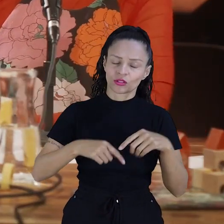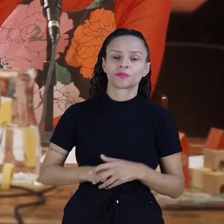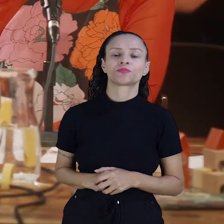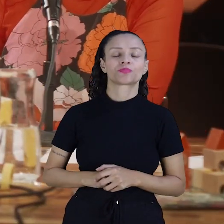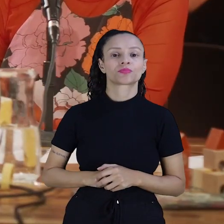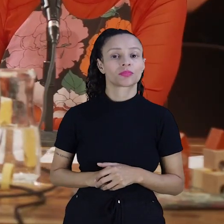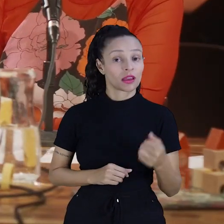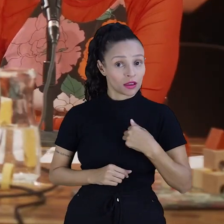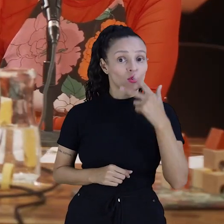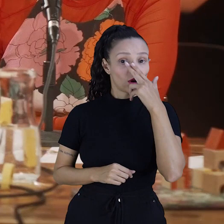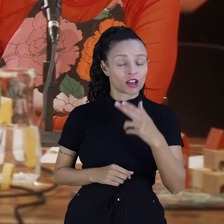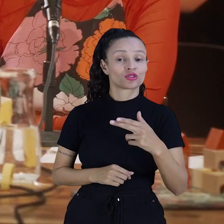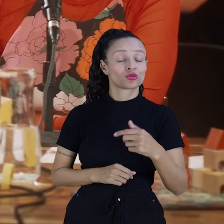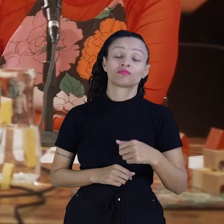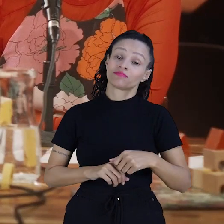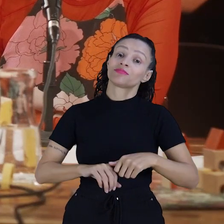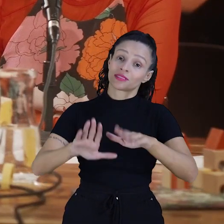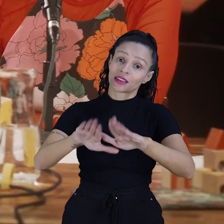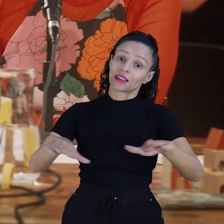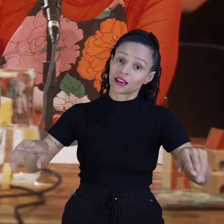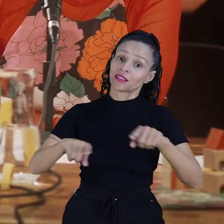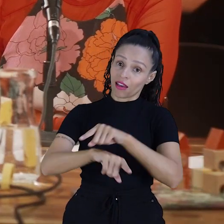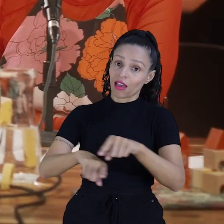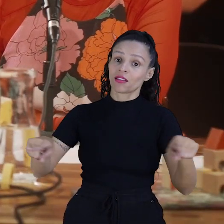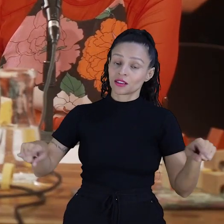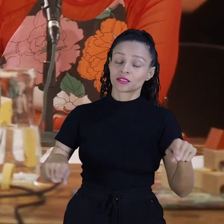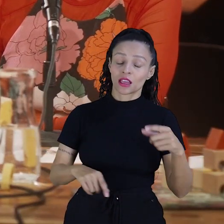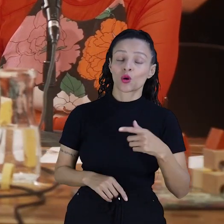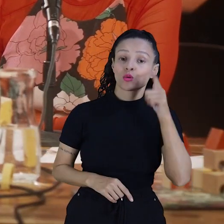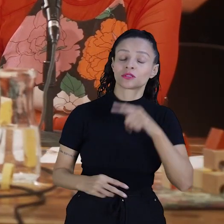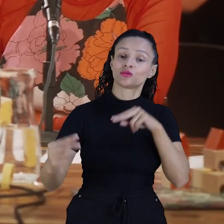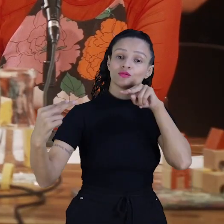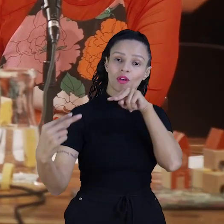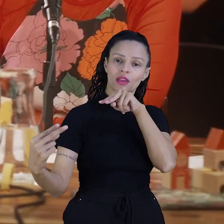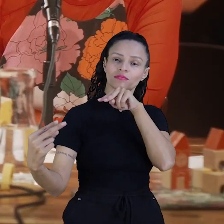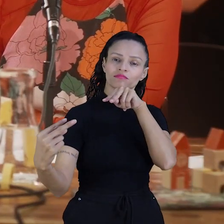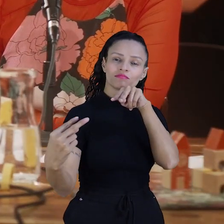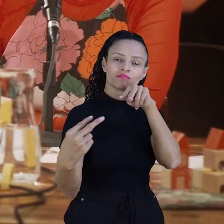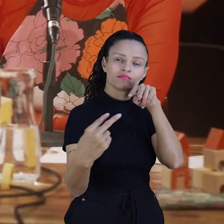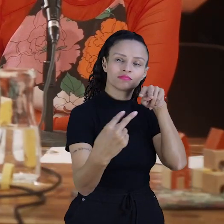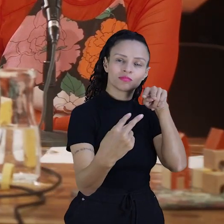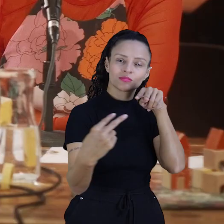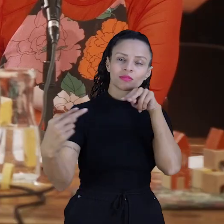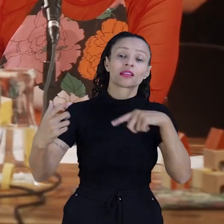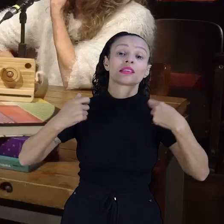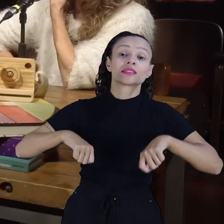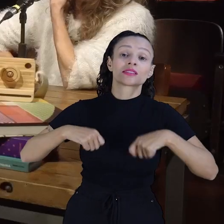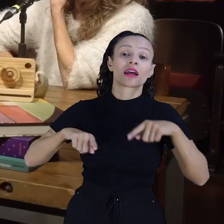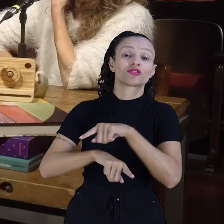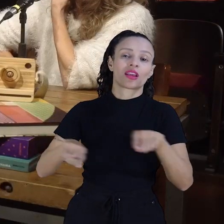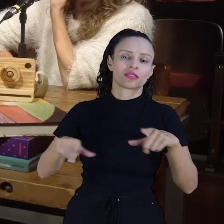Eu acho que primeiro as próprias crianças, assim, eu consigo enxergar no olhar delas a necessidade que elas têm do